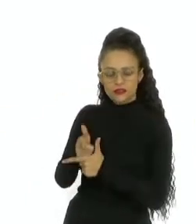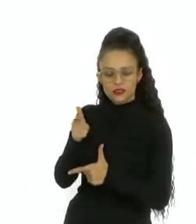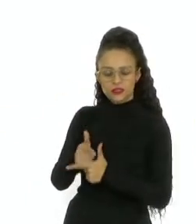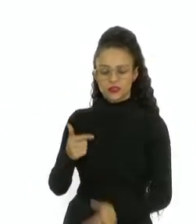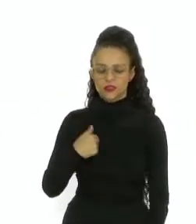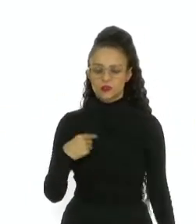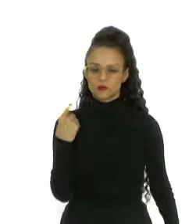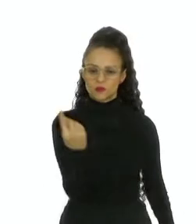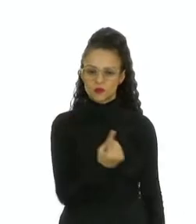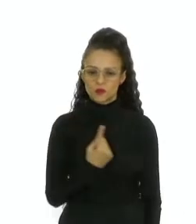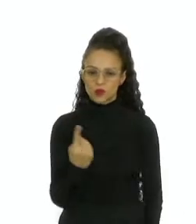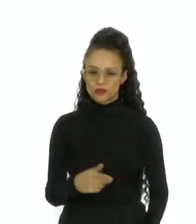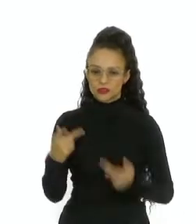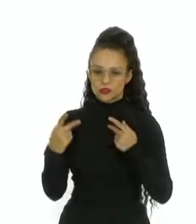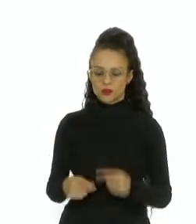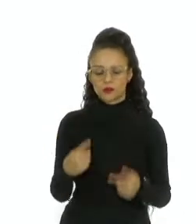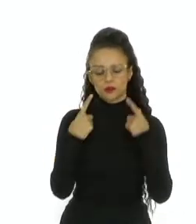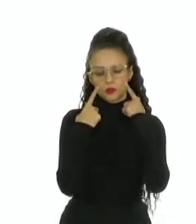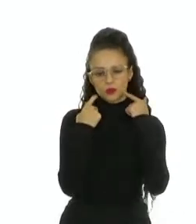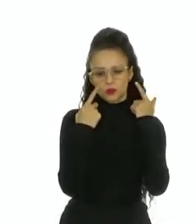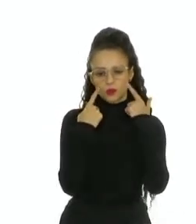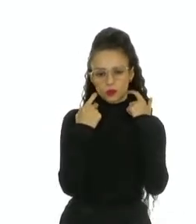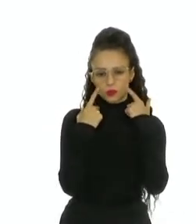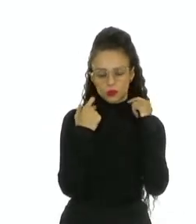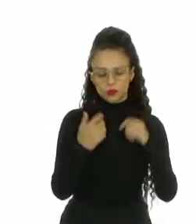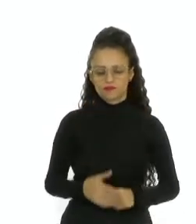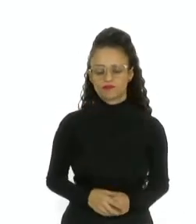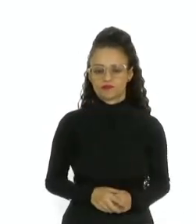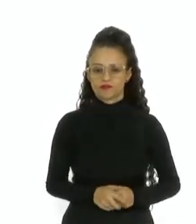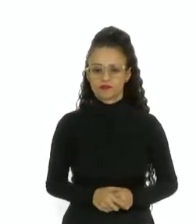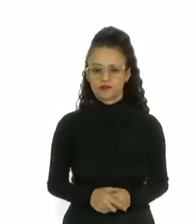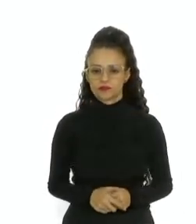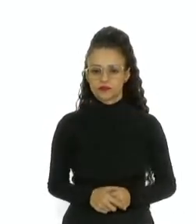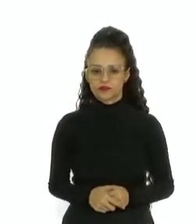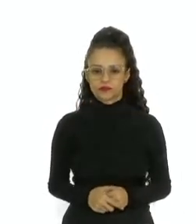Fiquei sozinho no pátio, chorando.